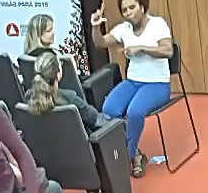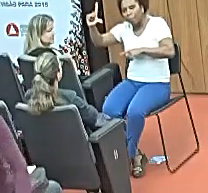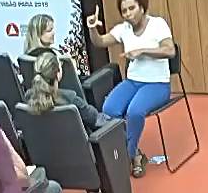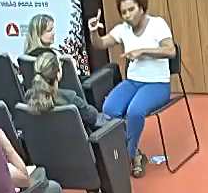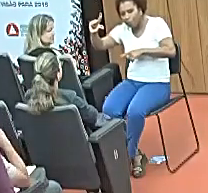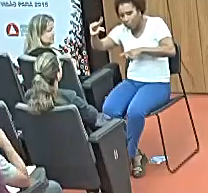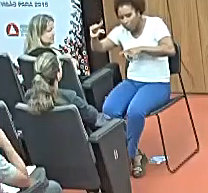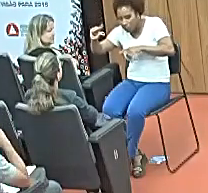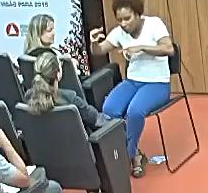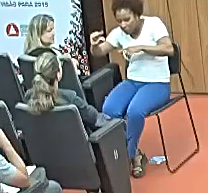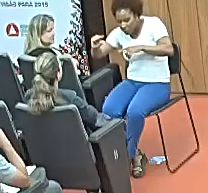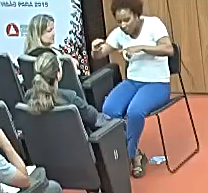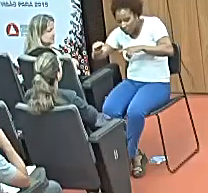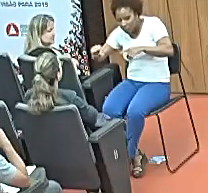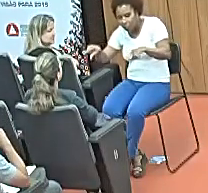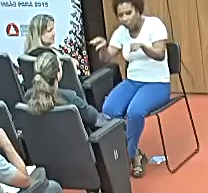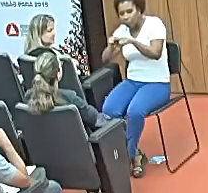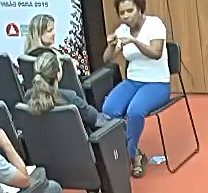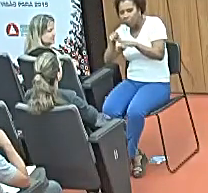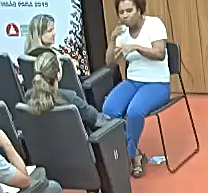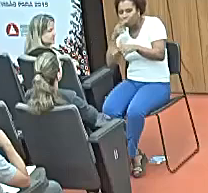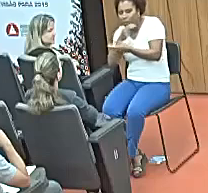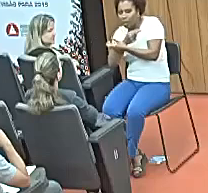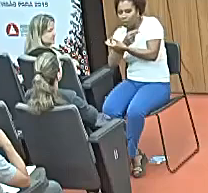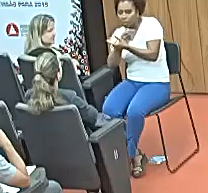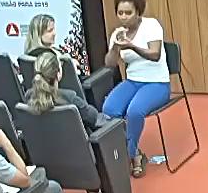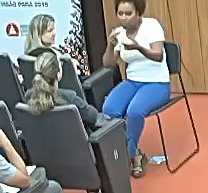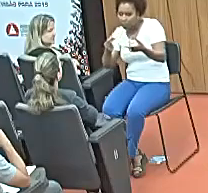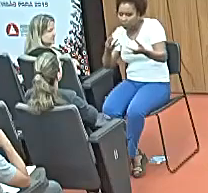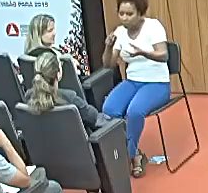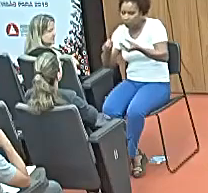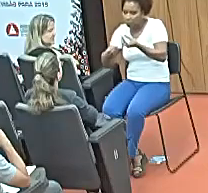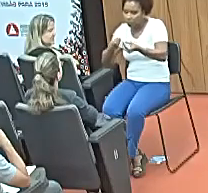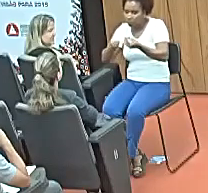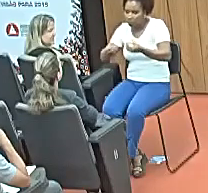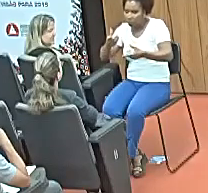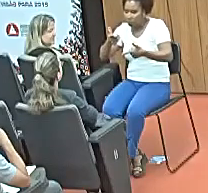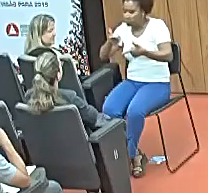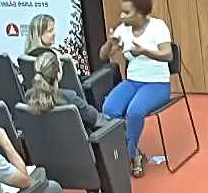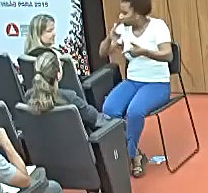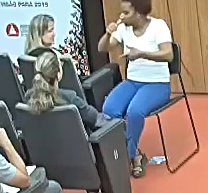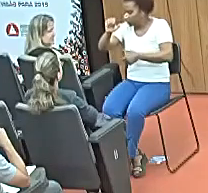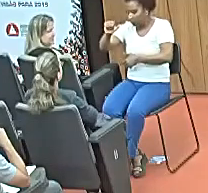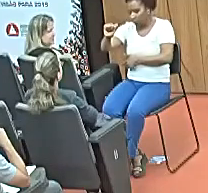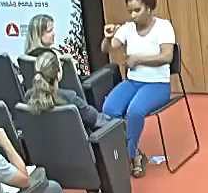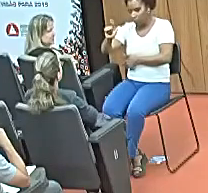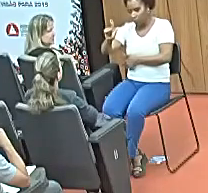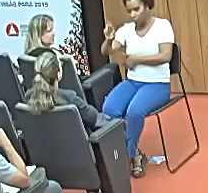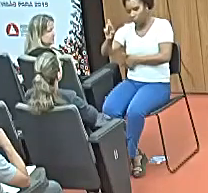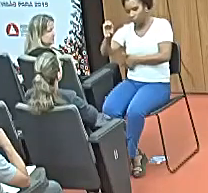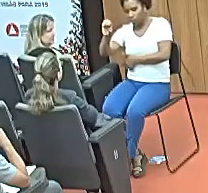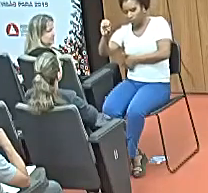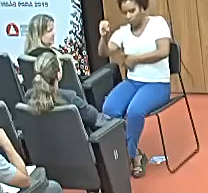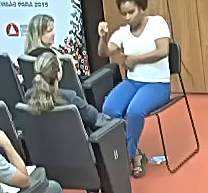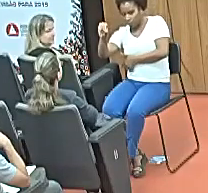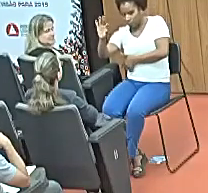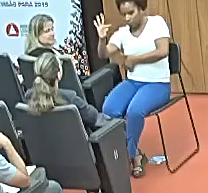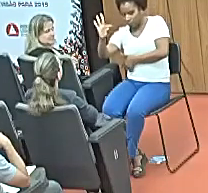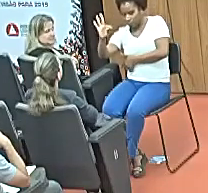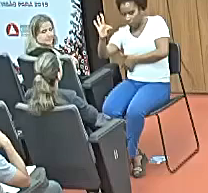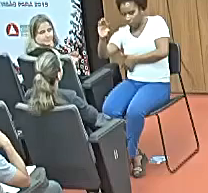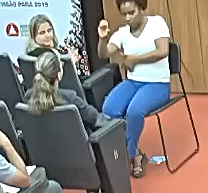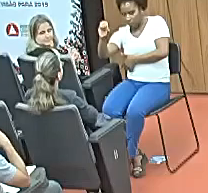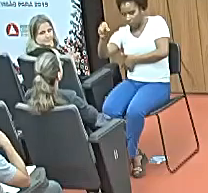agrotóxico e apoio à agroecologia ea produção orgânica e minas gerais como garantia de